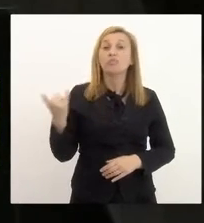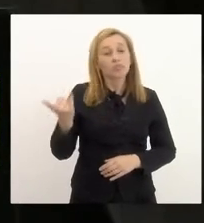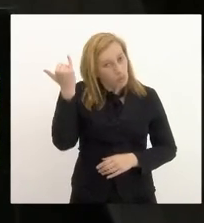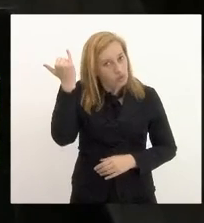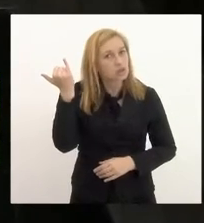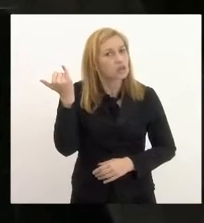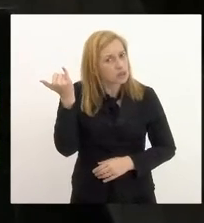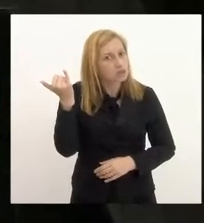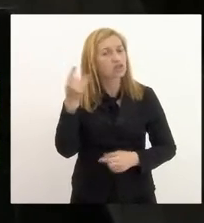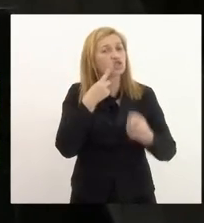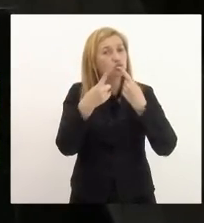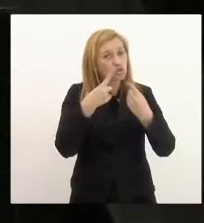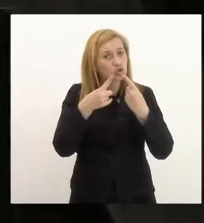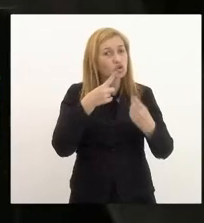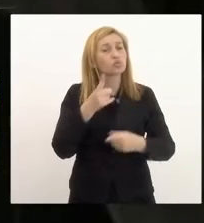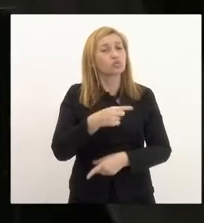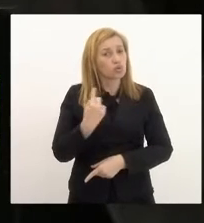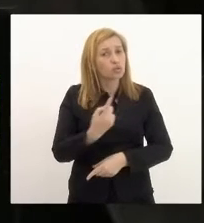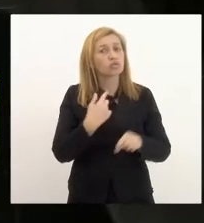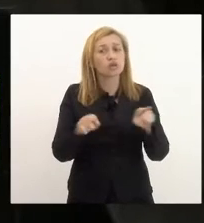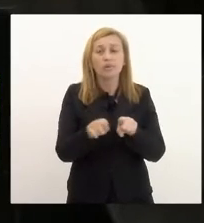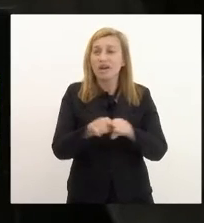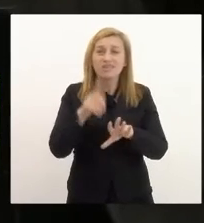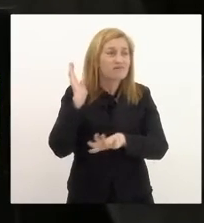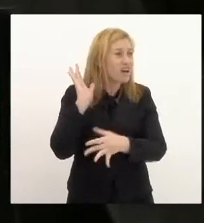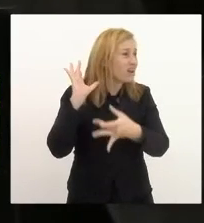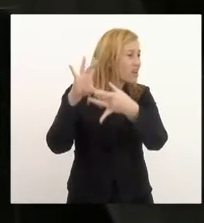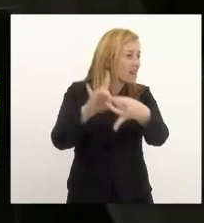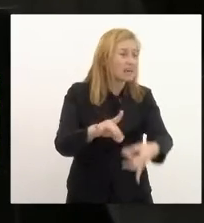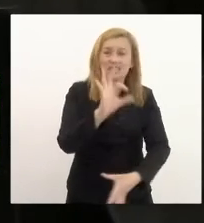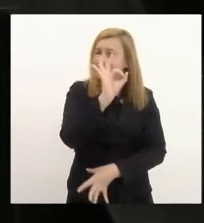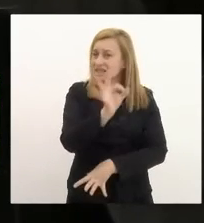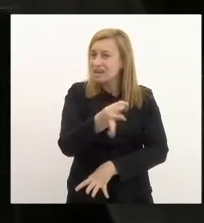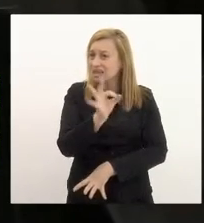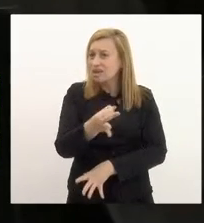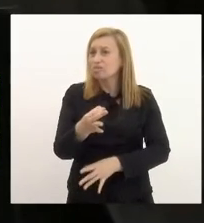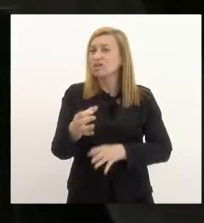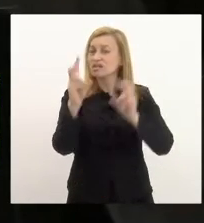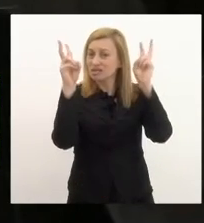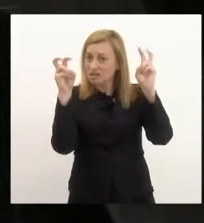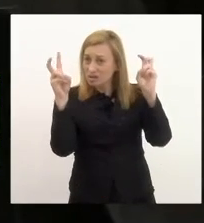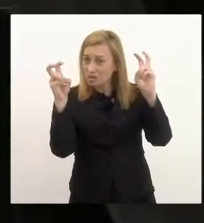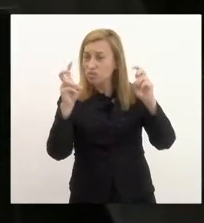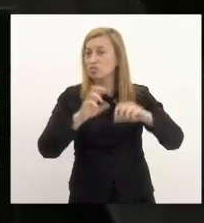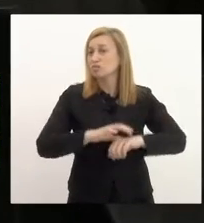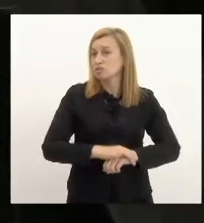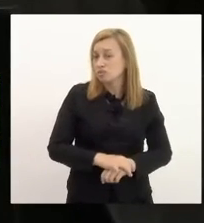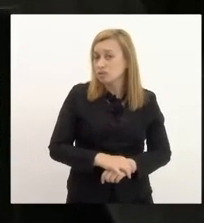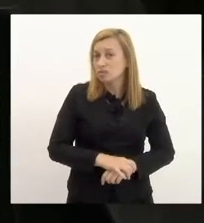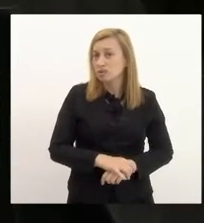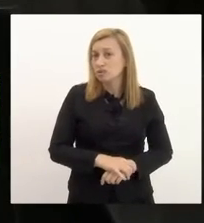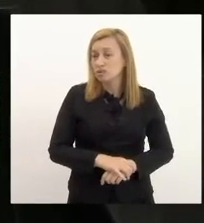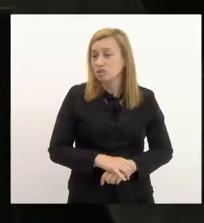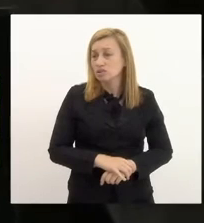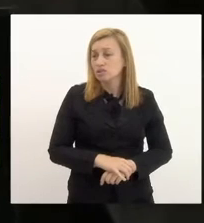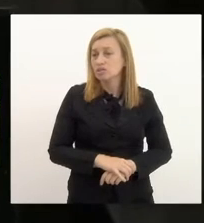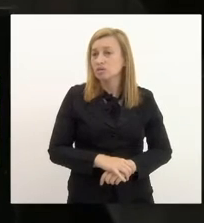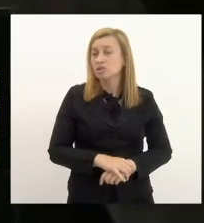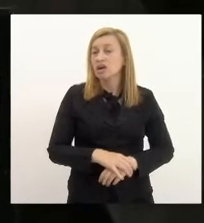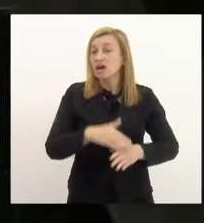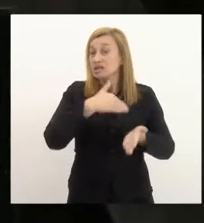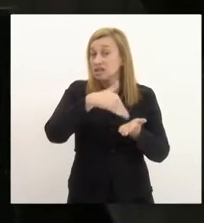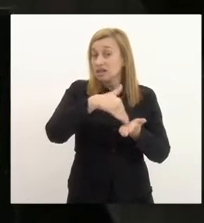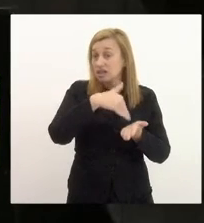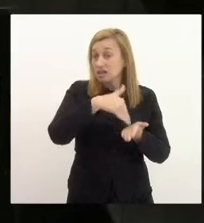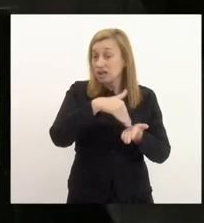é ser debatido conosco também fica diretamente relacionada Essas matérias né assim o a secretaria